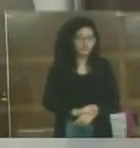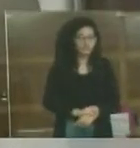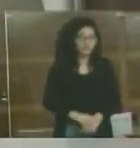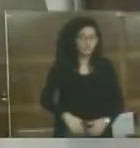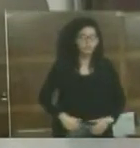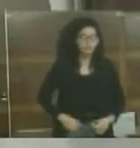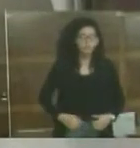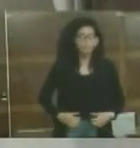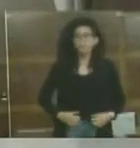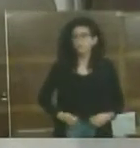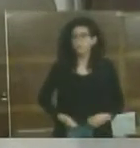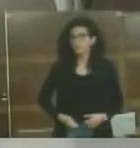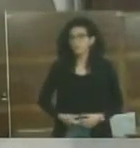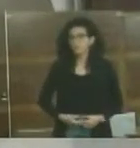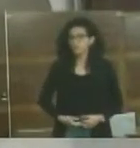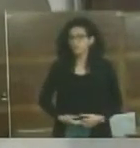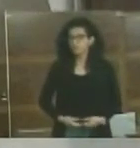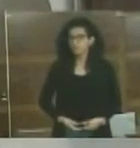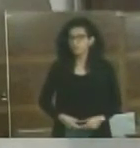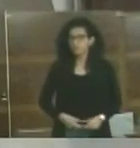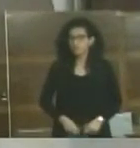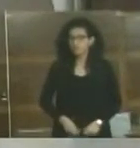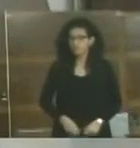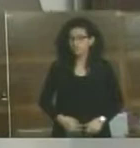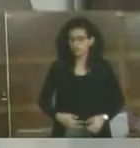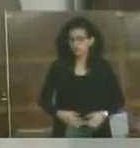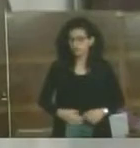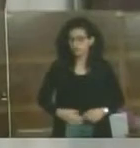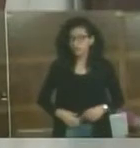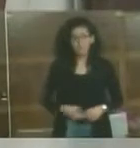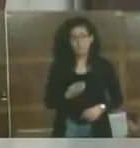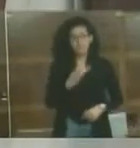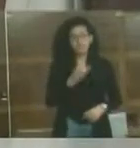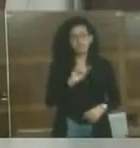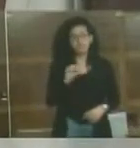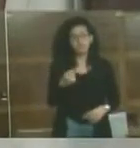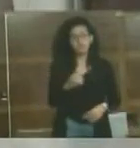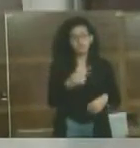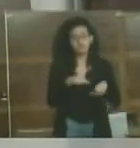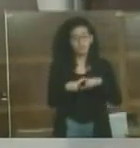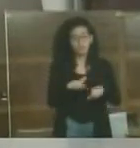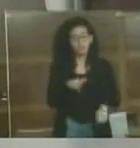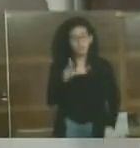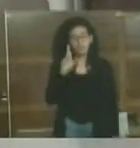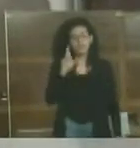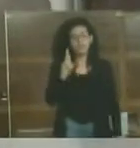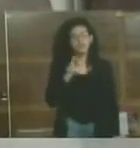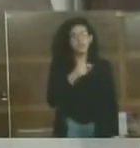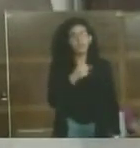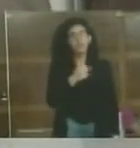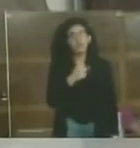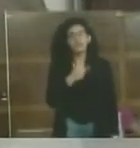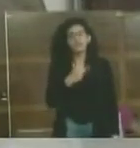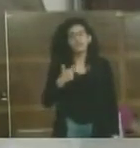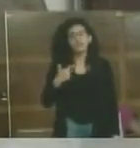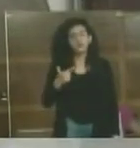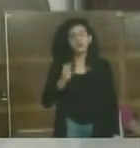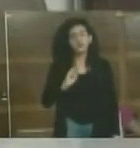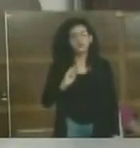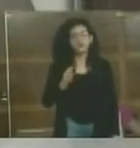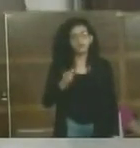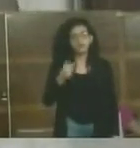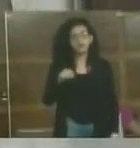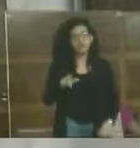que isso representa para a Angra dos Reis? 3 mil empregos diretos no estaleiro, isso corresponde a 12 mil empregos indiretos aqui